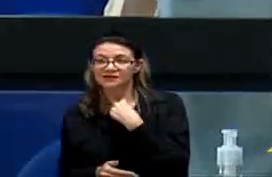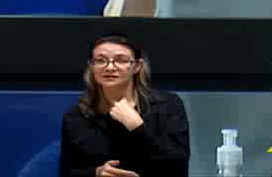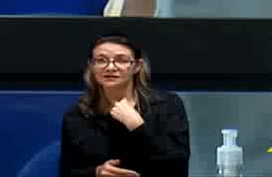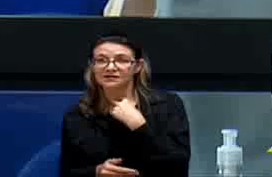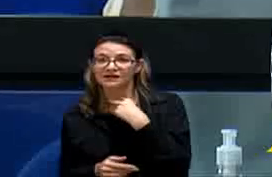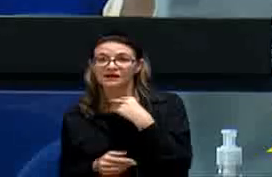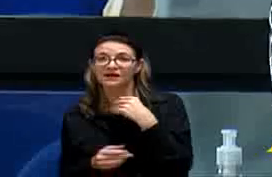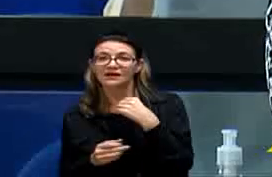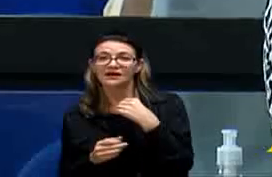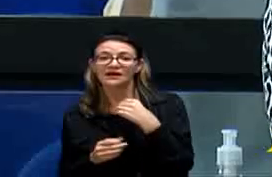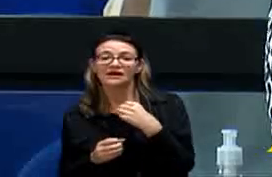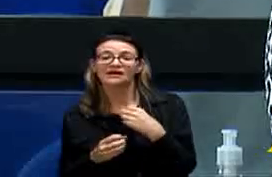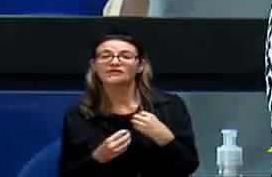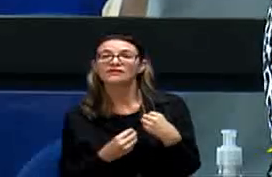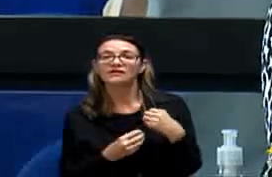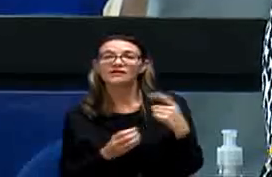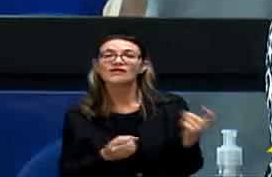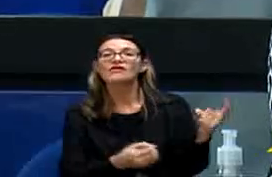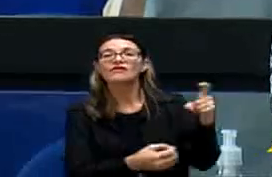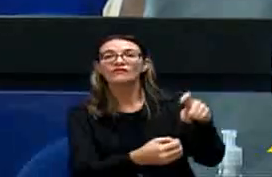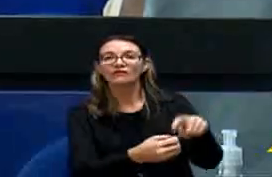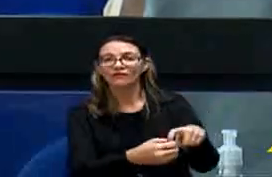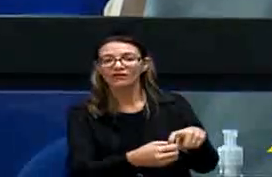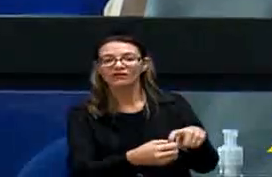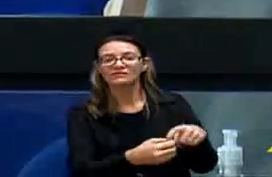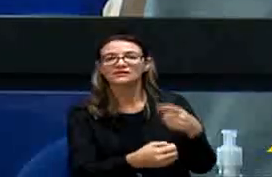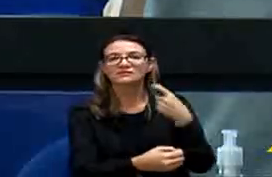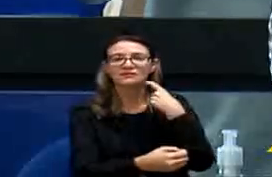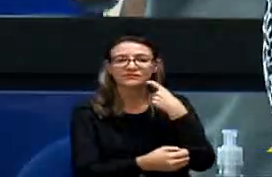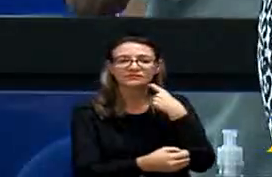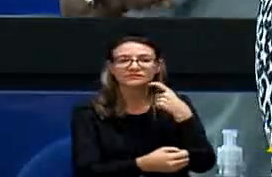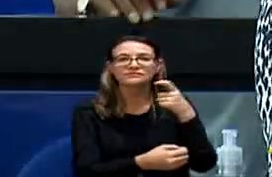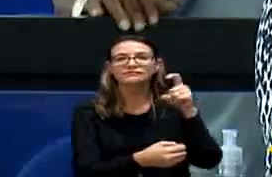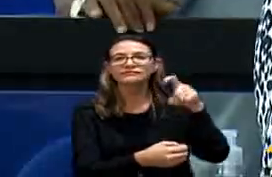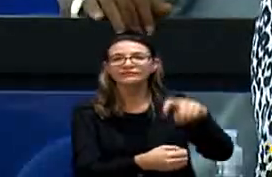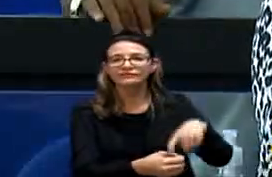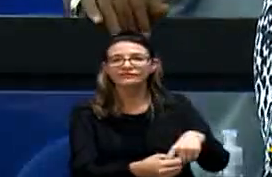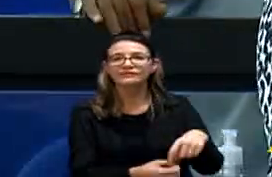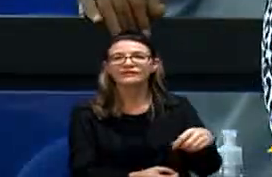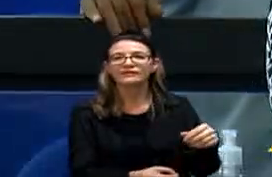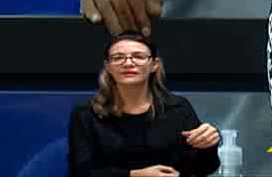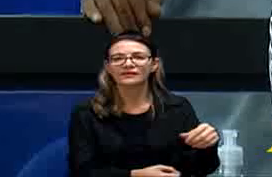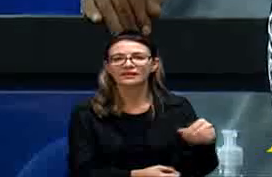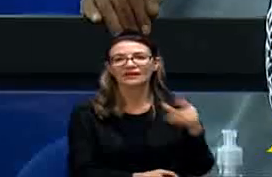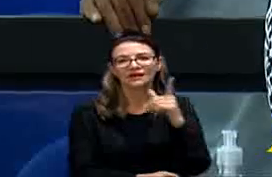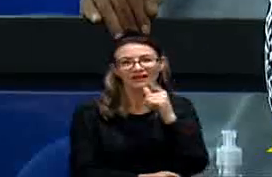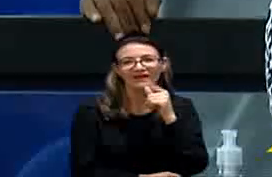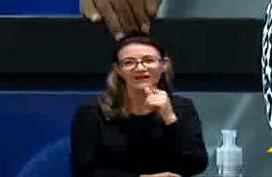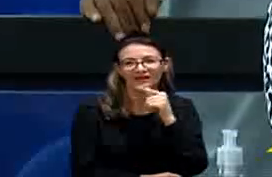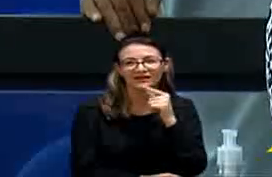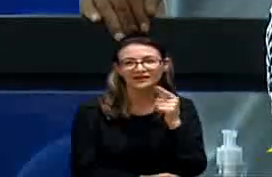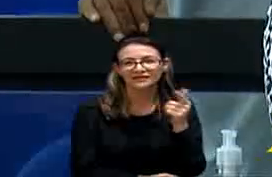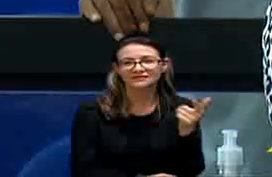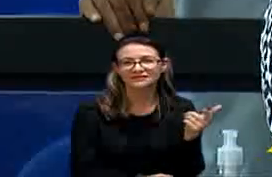a destrói machuca o peixe é legal né